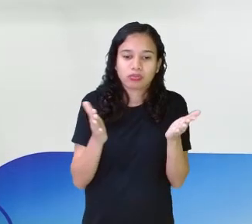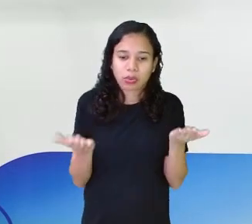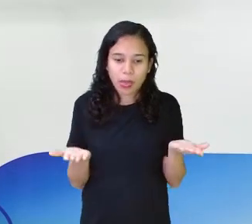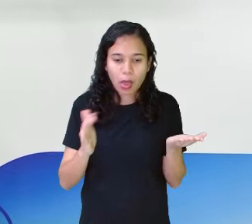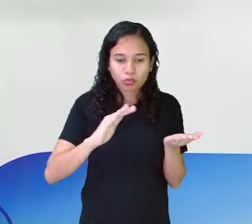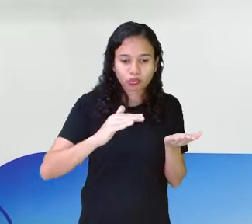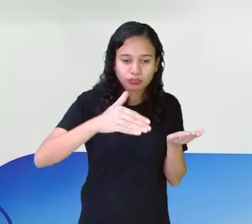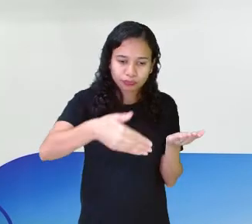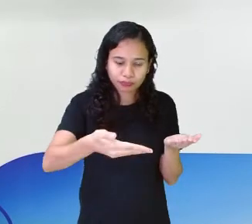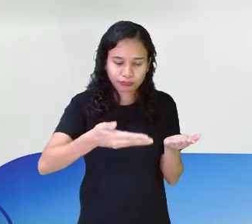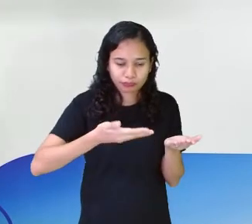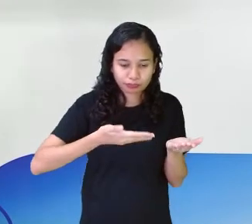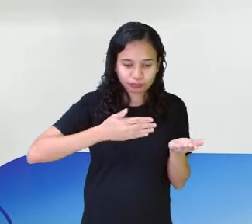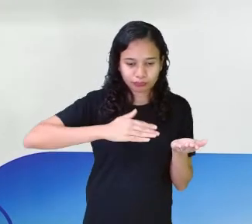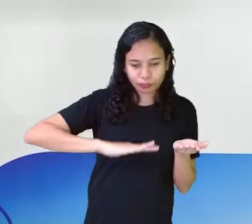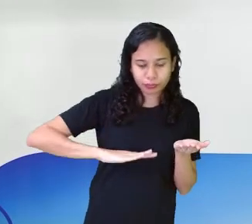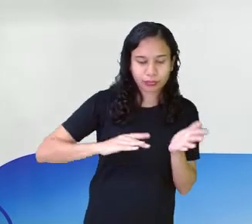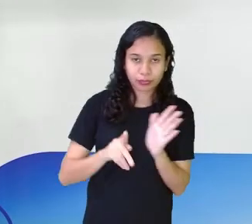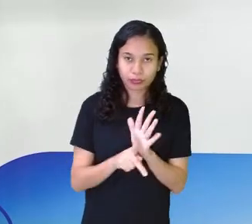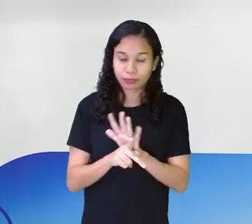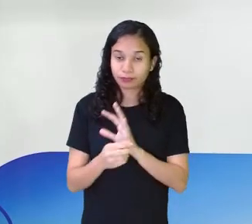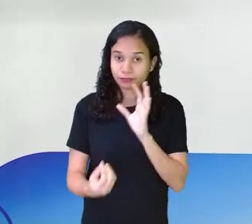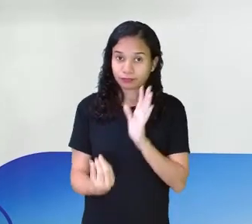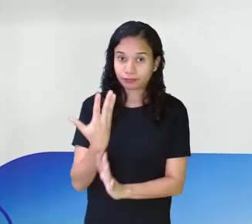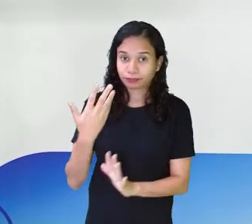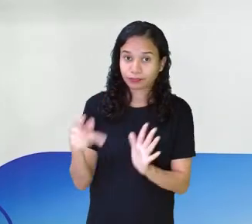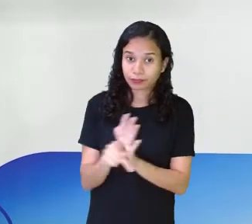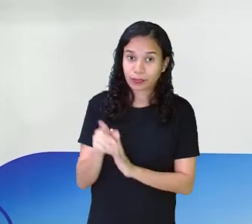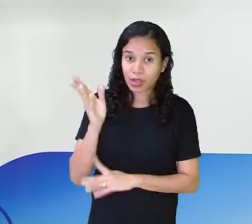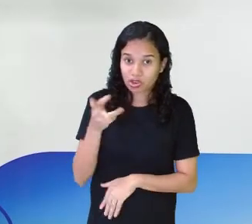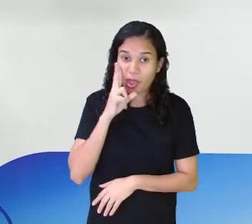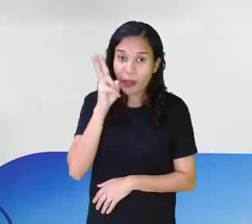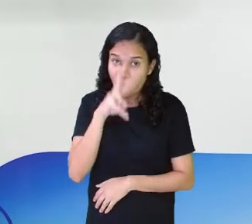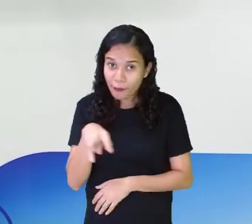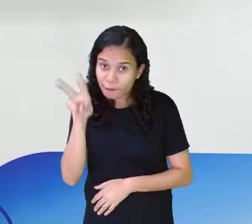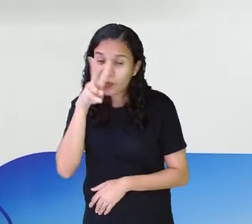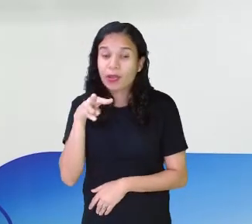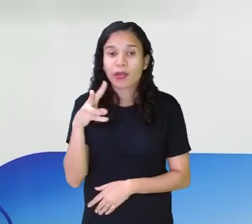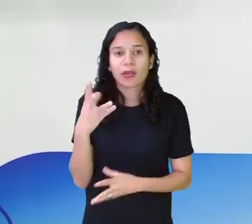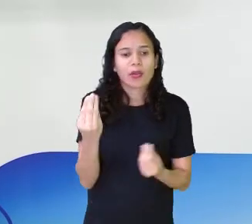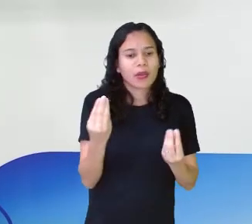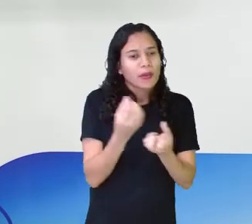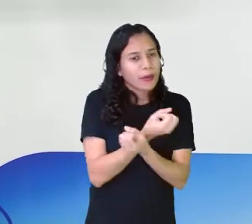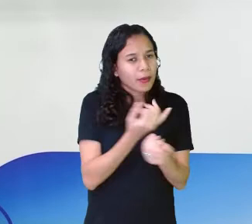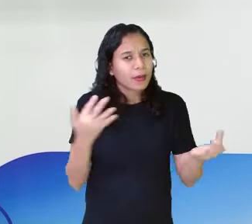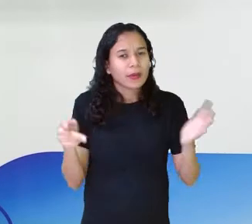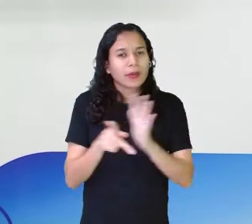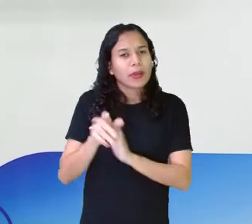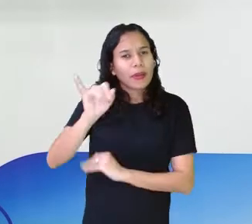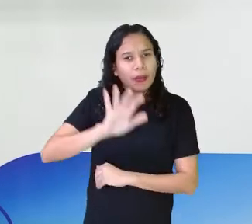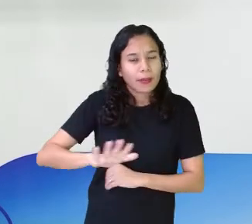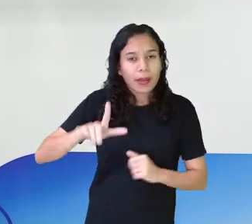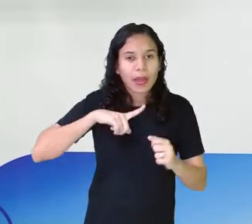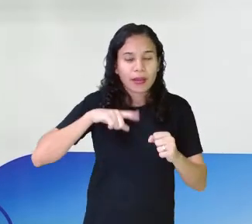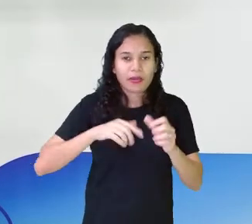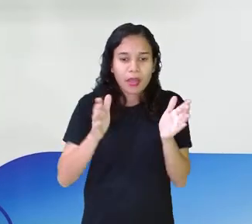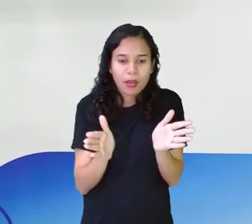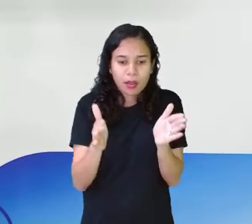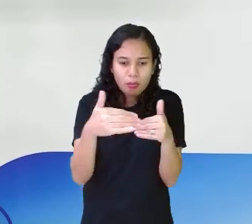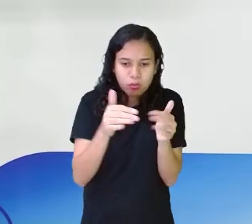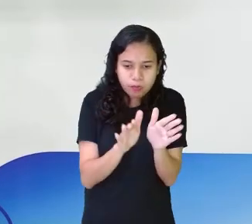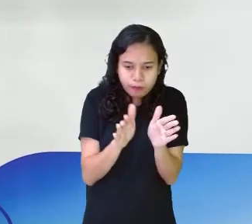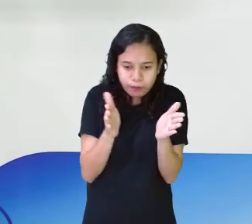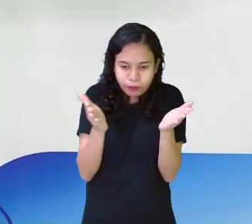o dado para ser montado. Então, vocês já viram que muitas dessas figuras, elas vêm abertinhas